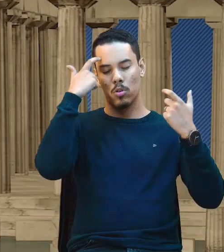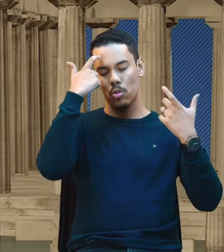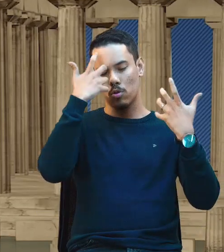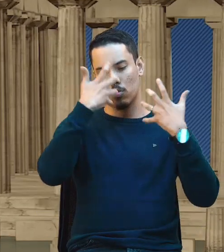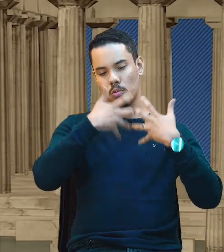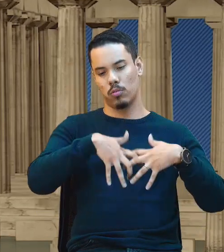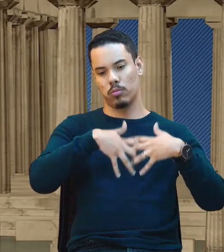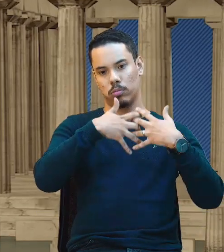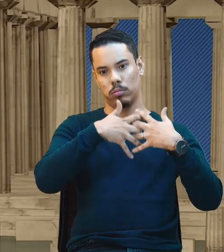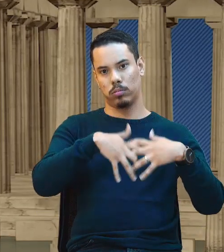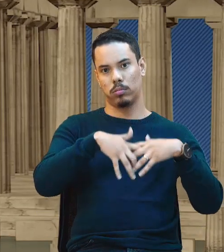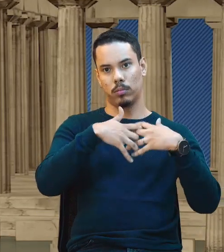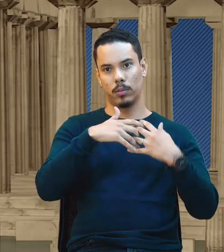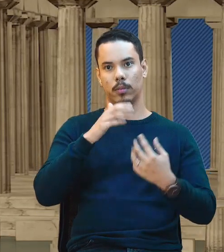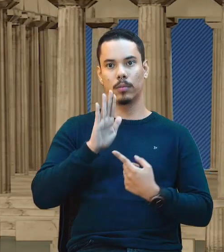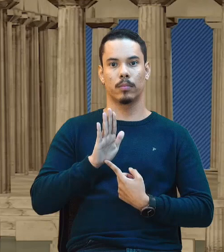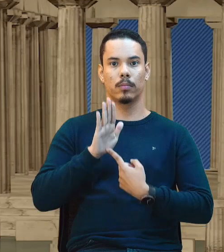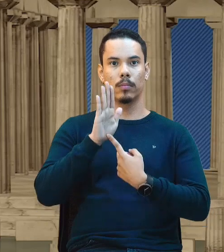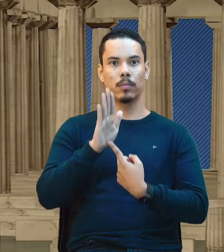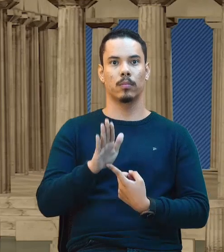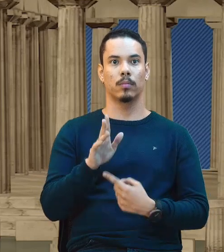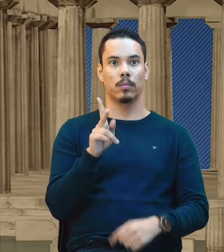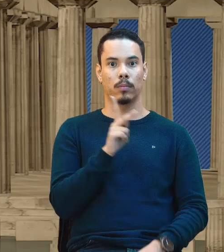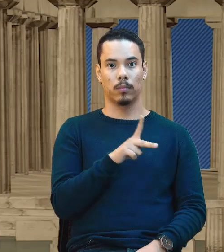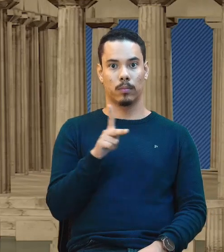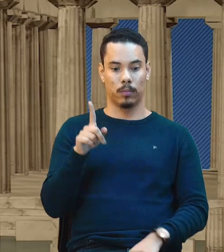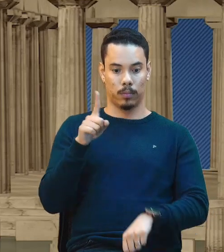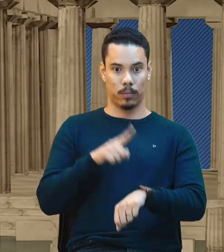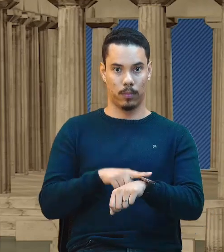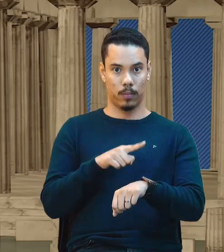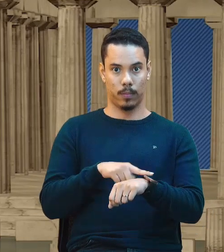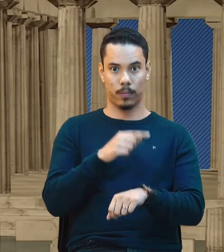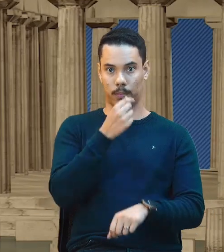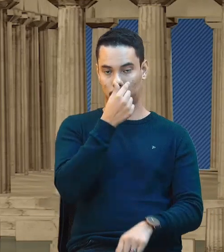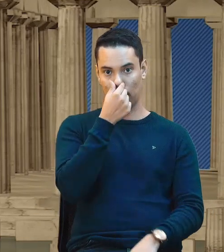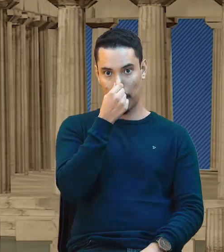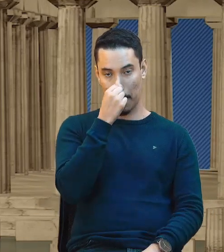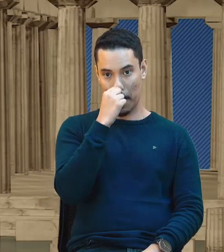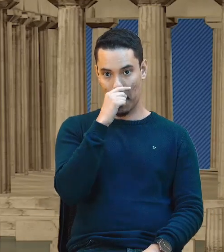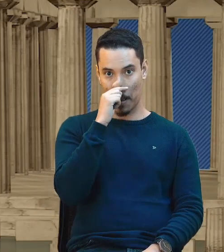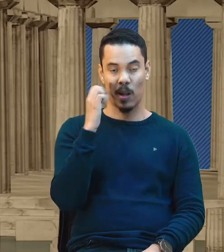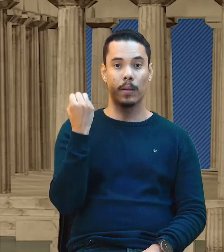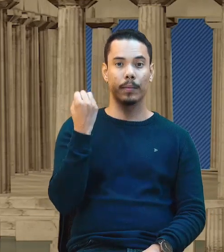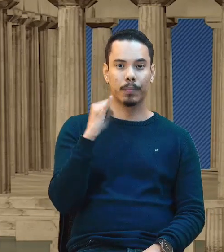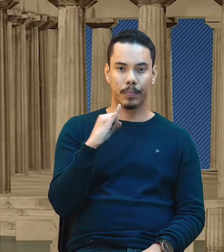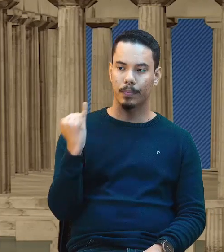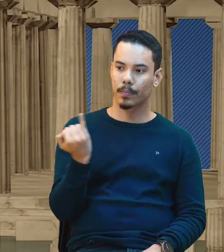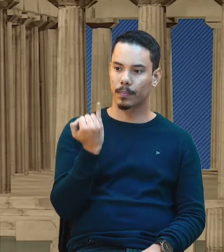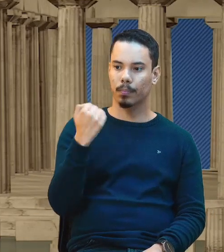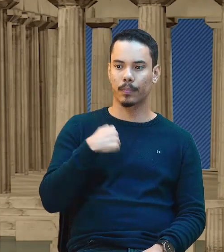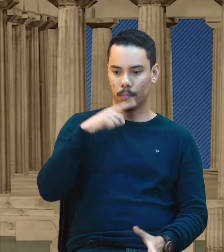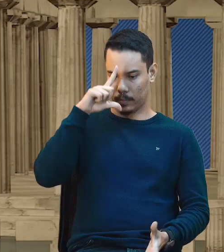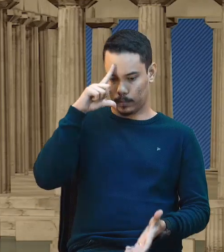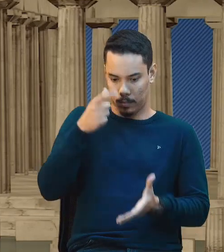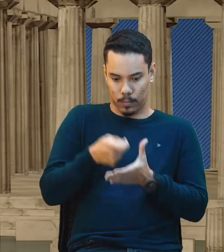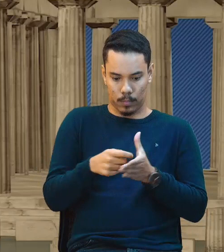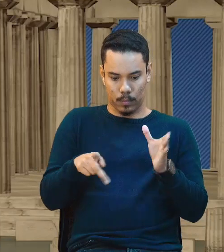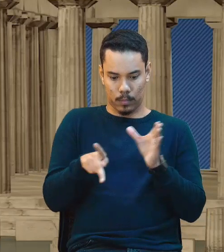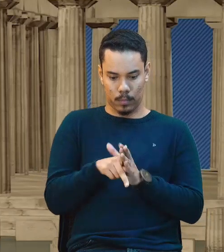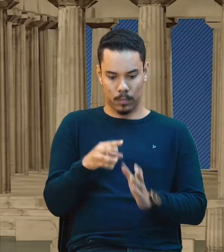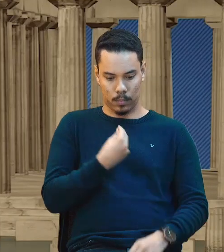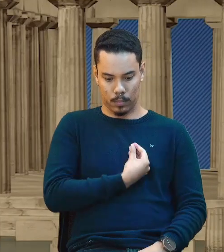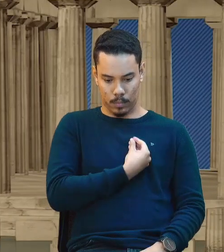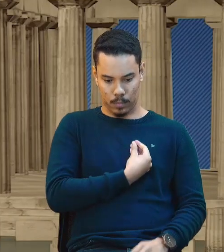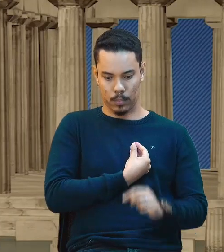conhecimento está sendo apresentado pelo professor naquele momento, se ele vai ser relevante para eu tomar decisões no meu presente e do